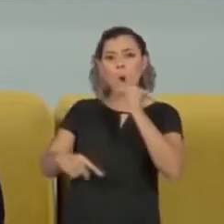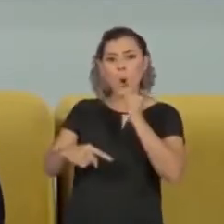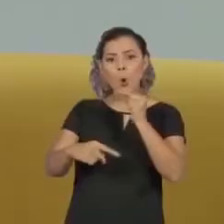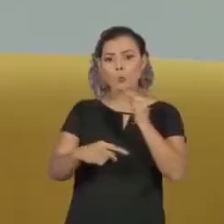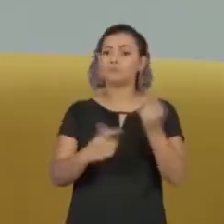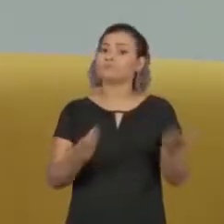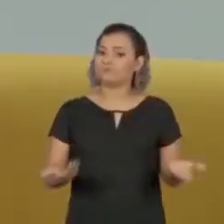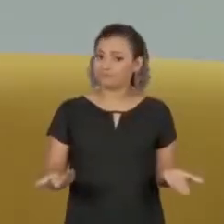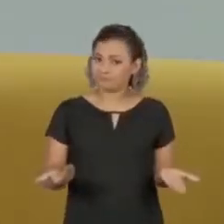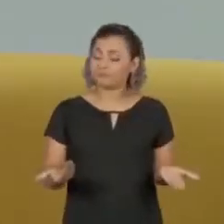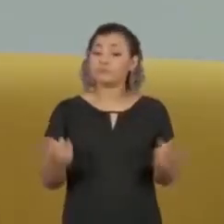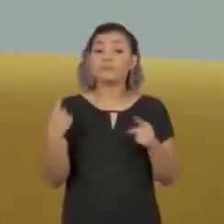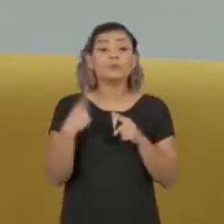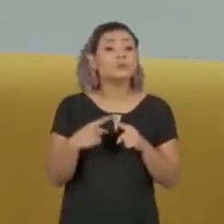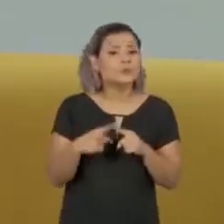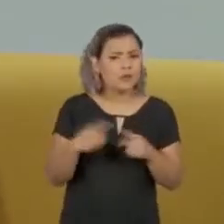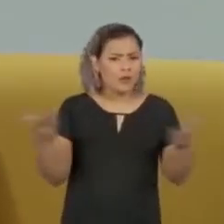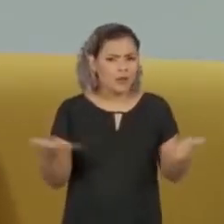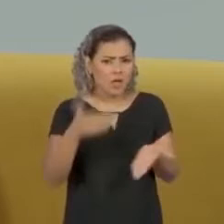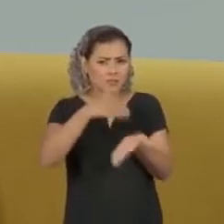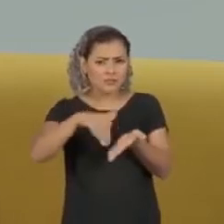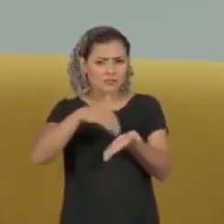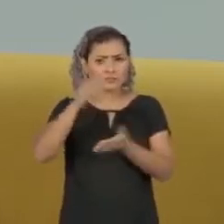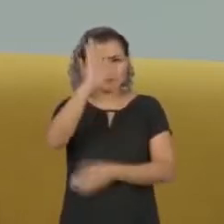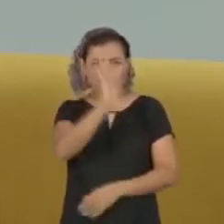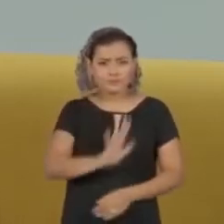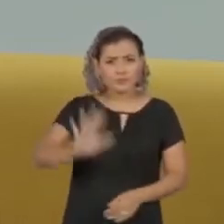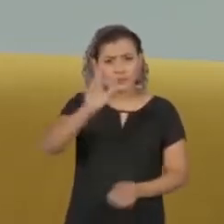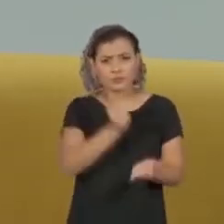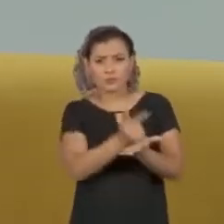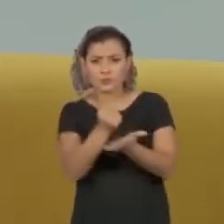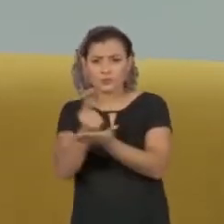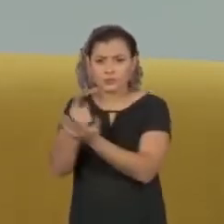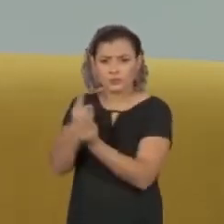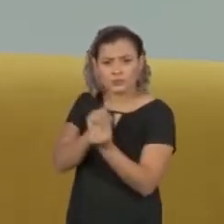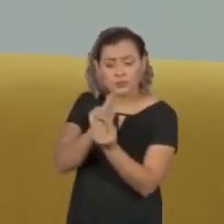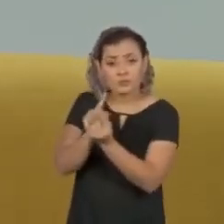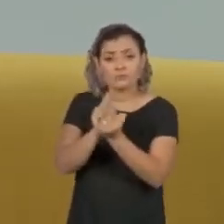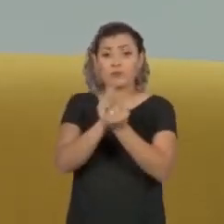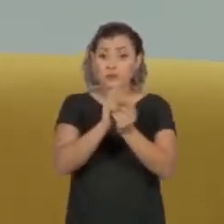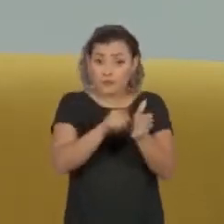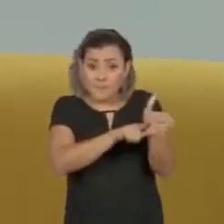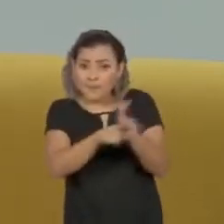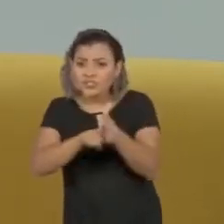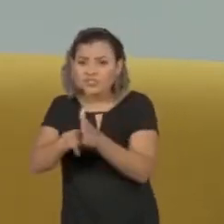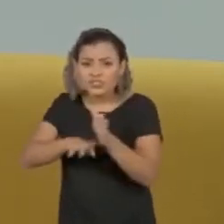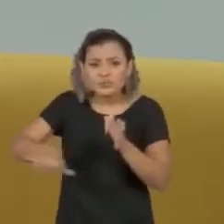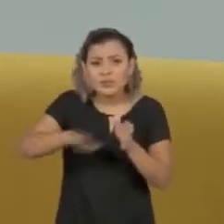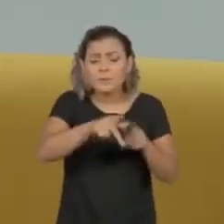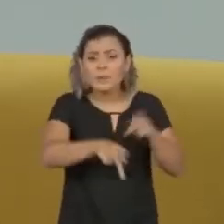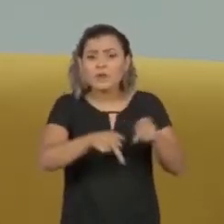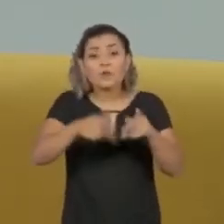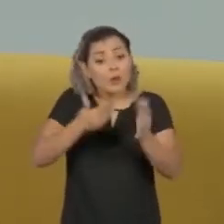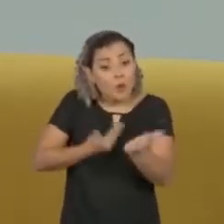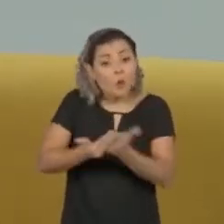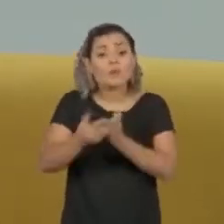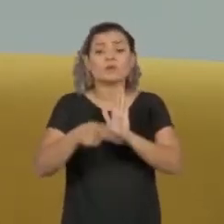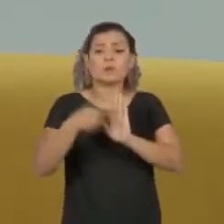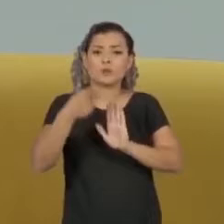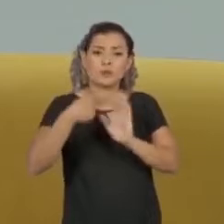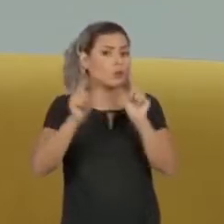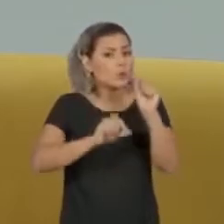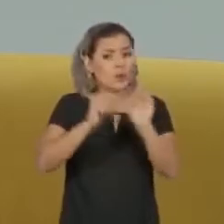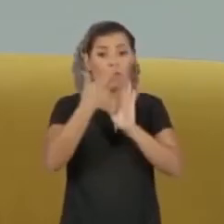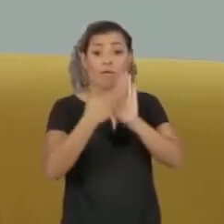defesa do consumidor agora a secretaria nacional do consumidor abriu uma consulta pública para editar uma portaria e